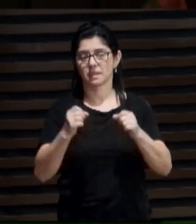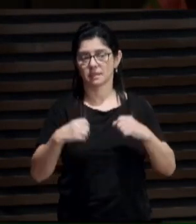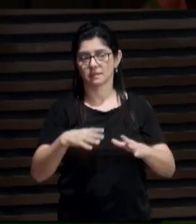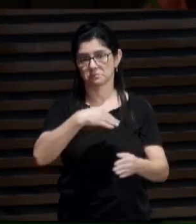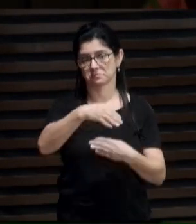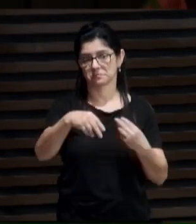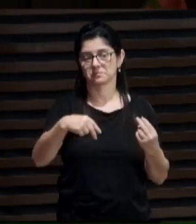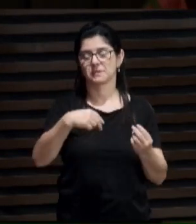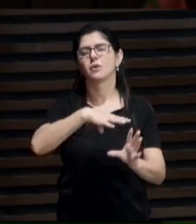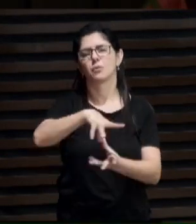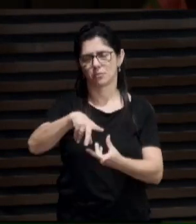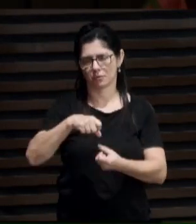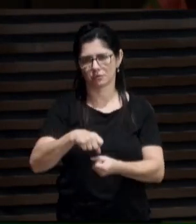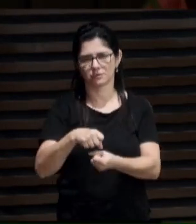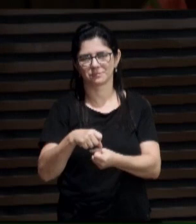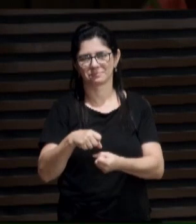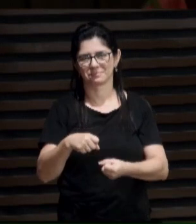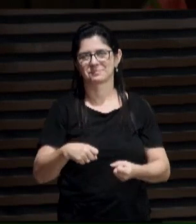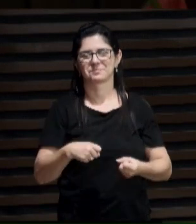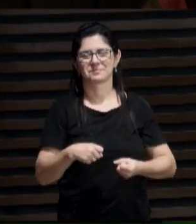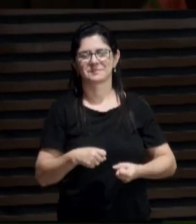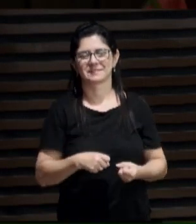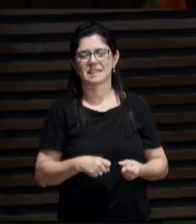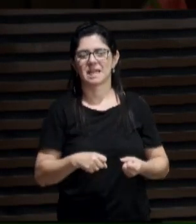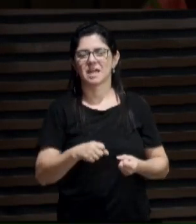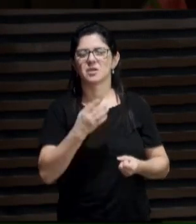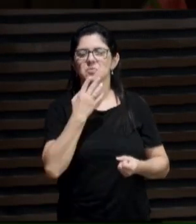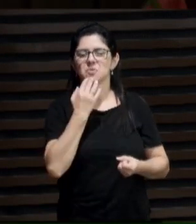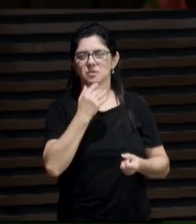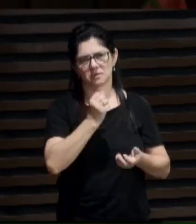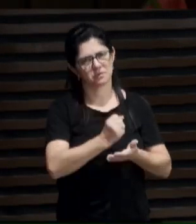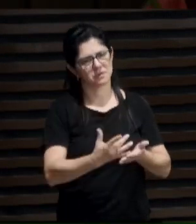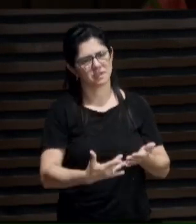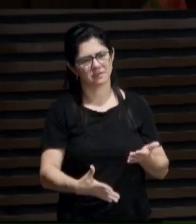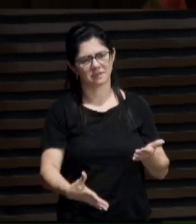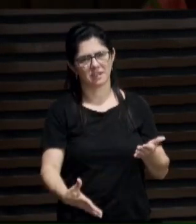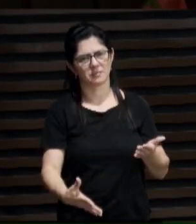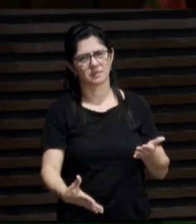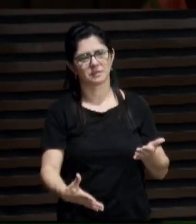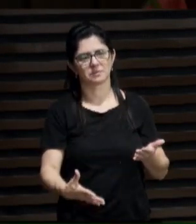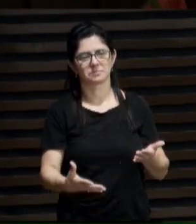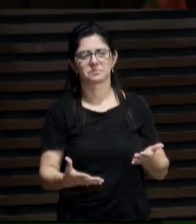13:8. O sangue foi derramado para cobrir a vergonha